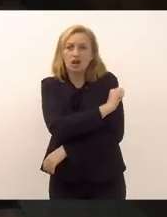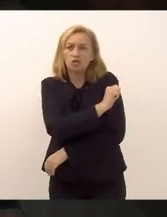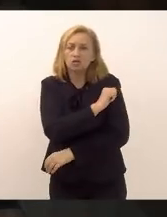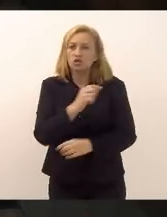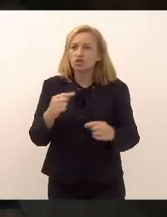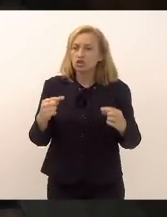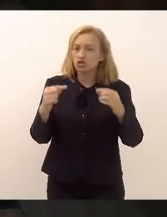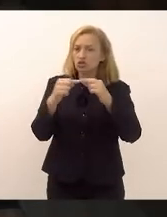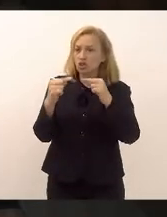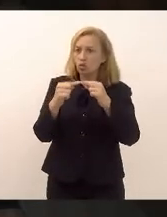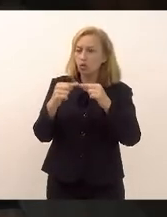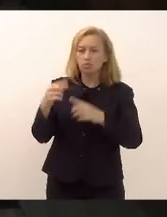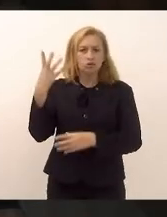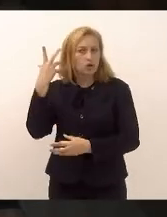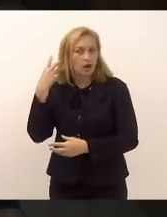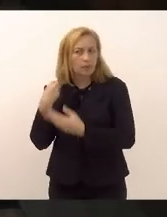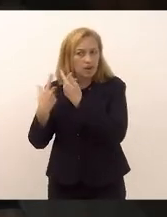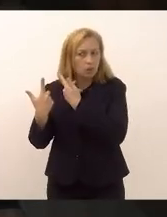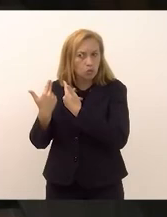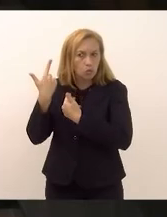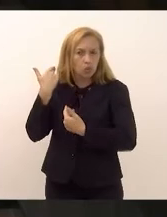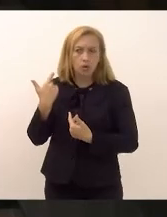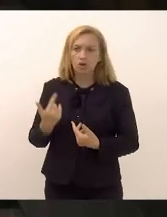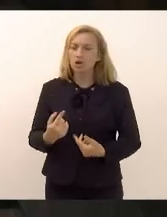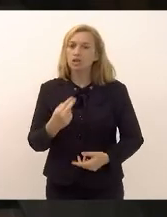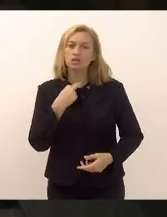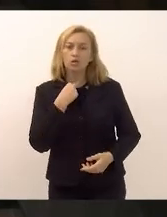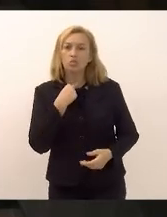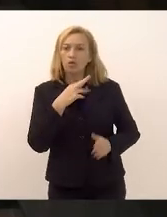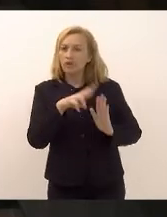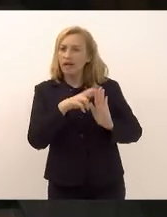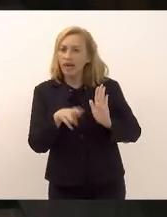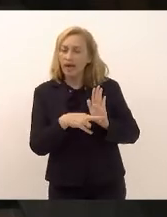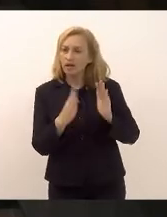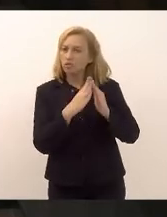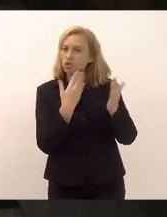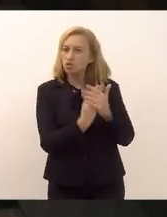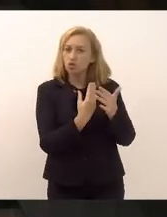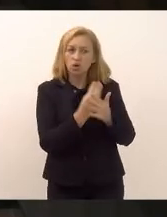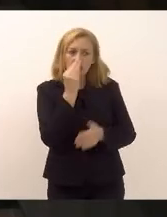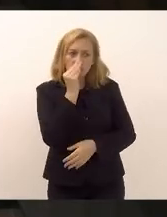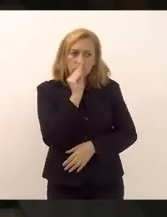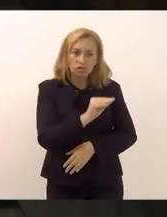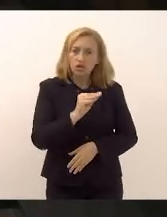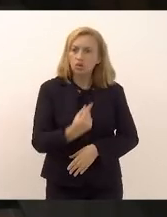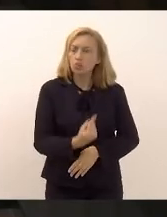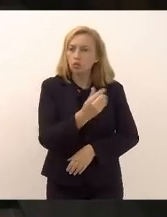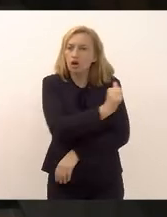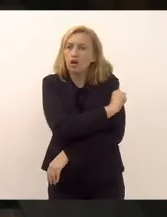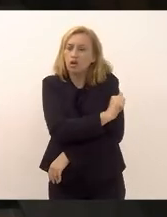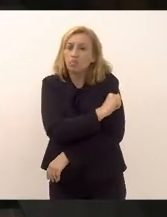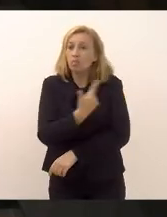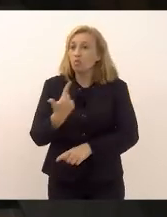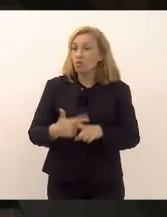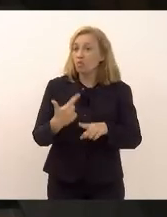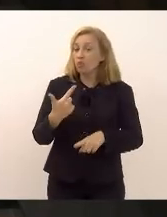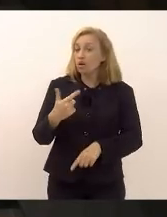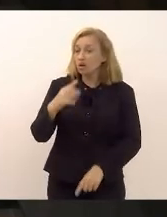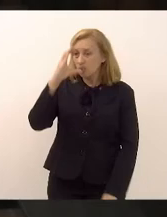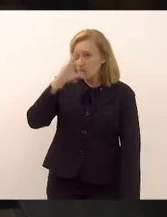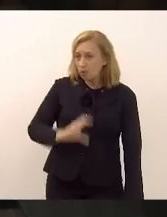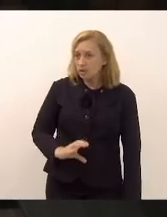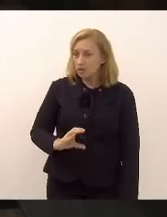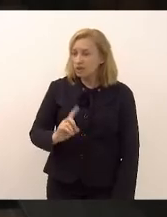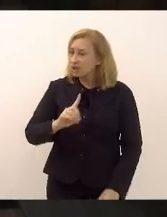com seu corte de cabelo. Você não pode estabelecer uma escola que rejeite um aluno porque ele tem um comportamento que não se